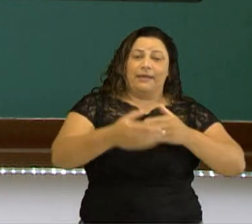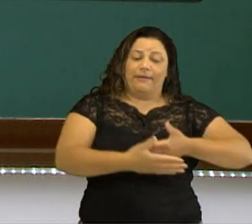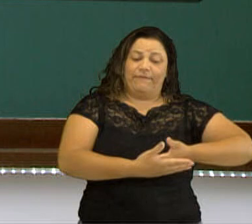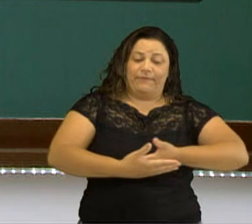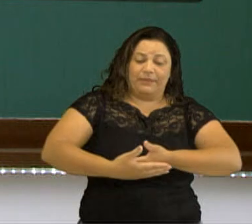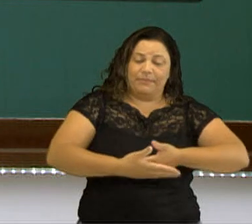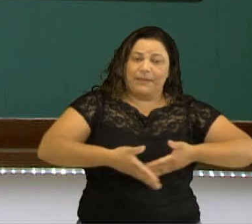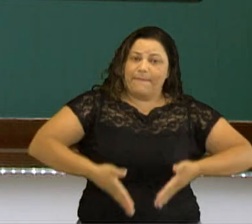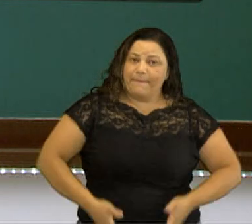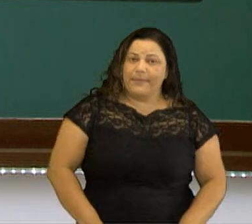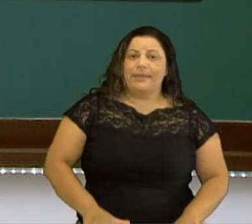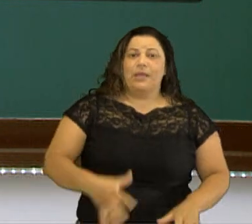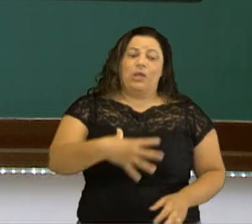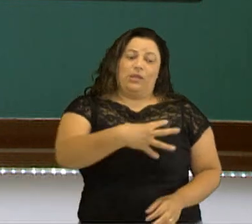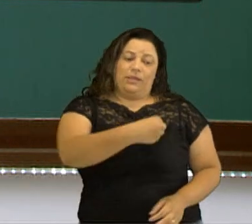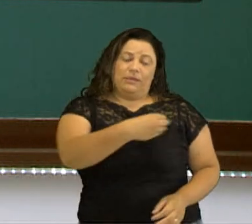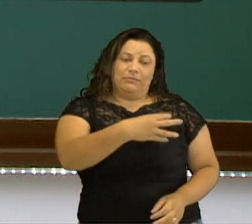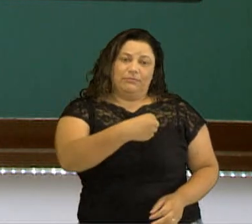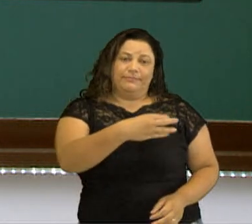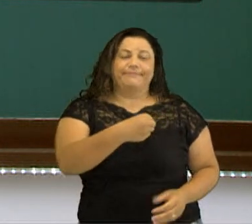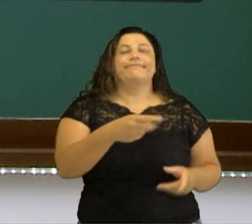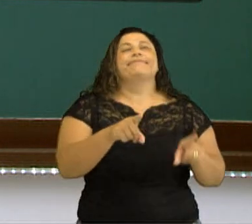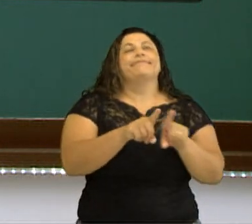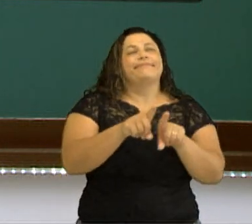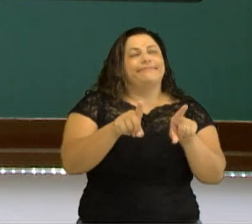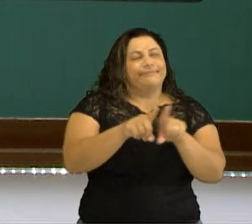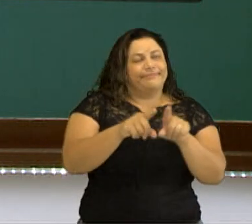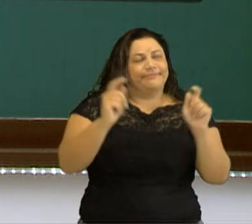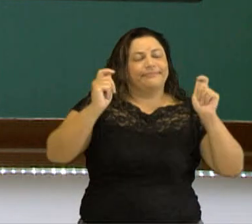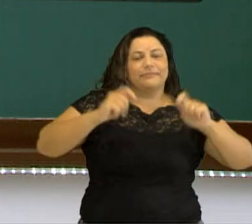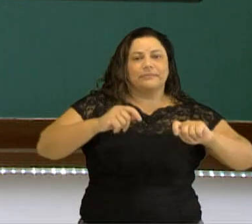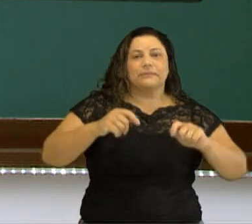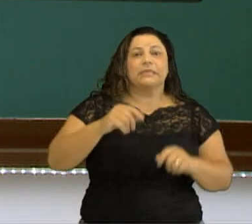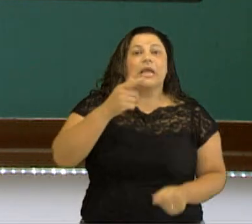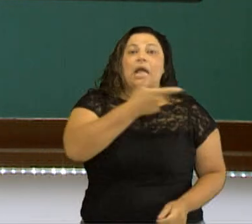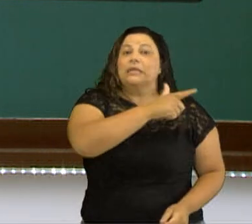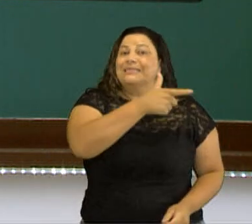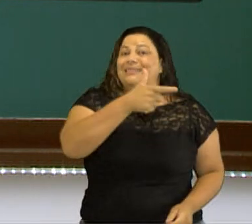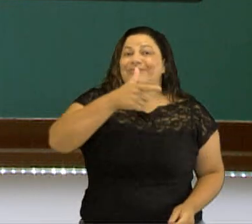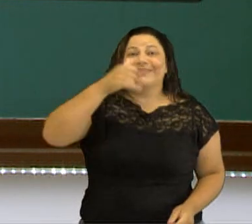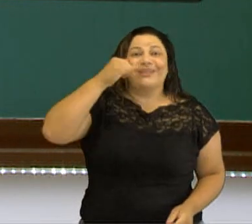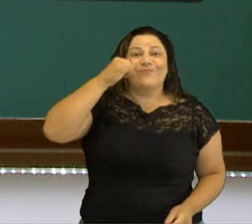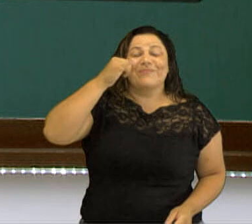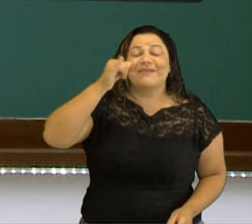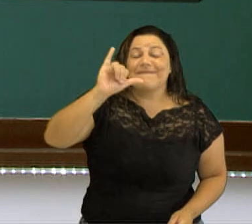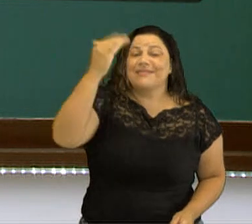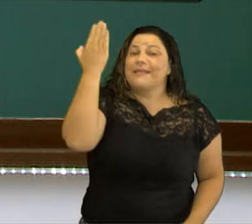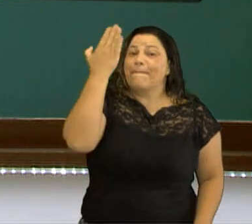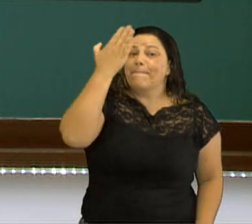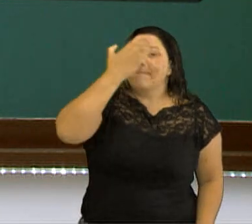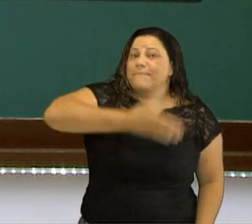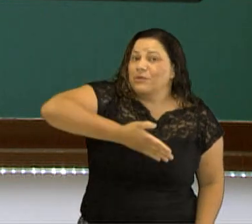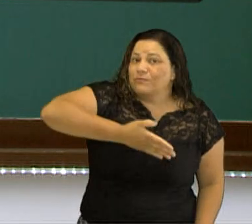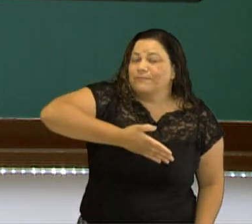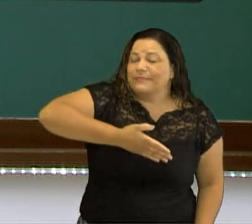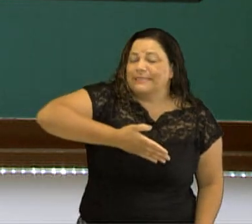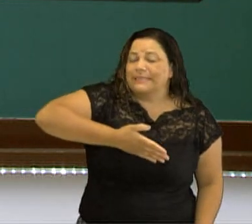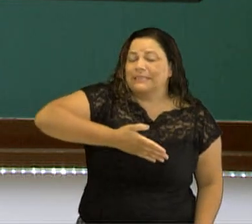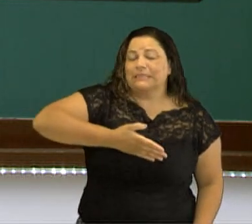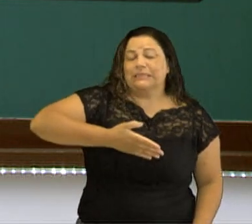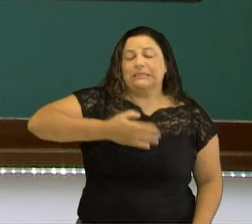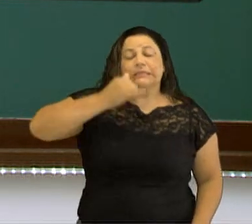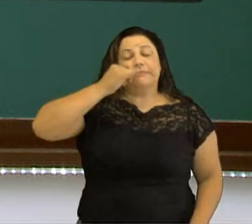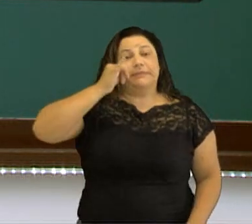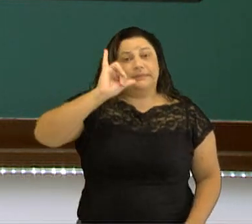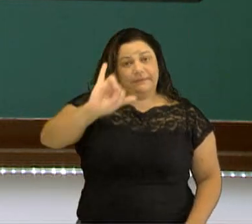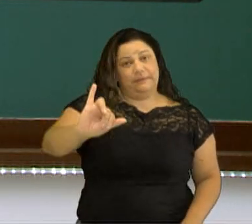mesmo durante o aleitamento materno. Não existe ainda uma vacina comprovada para o HIV. Existem vários